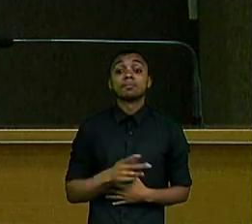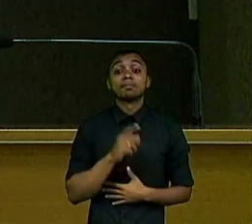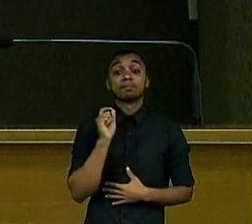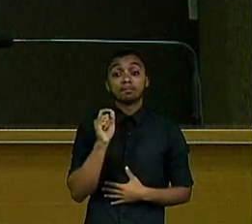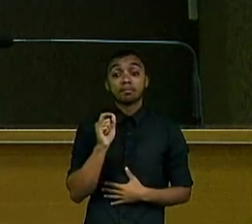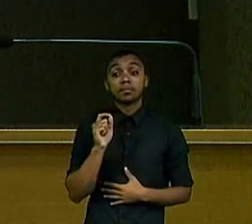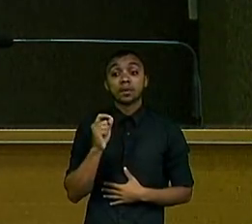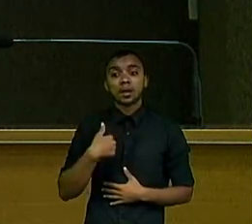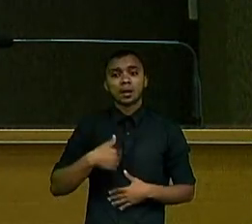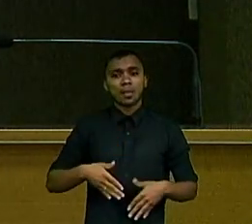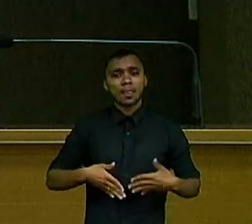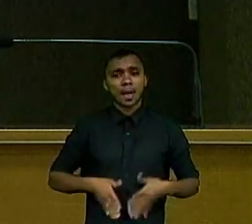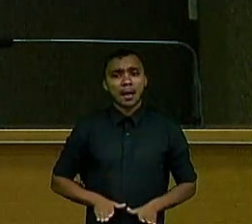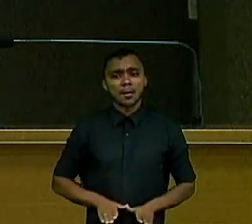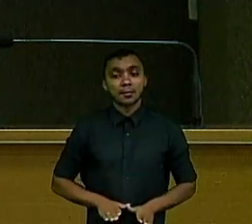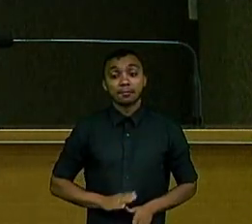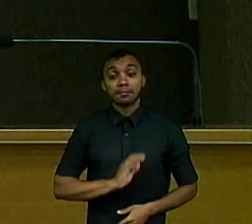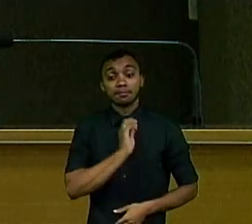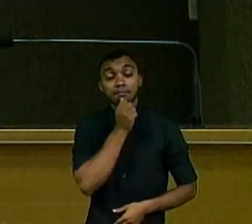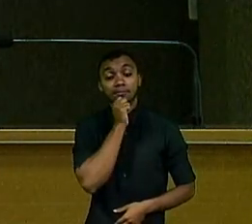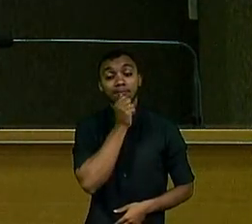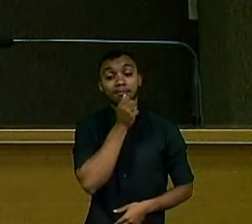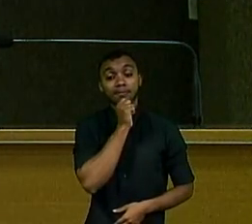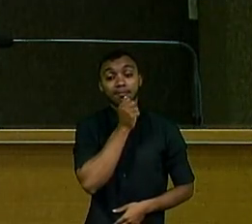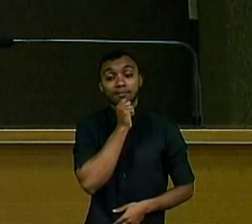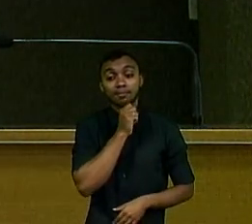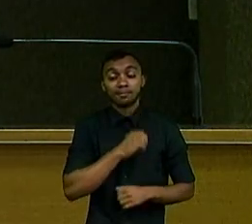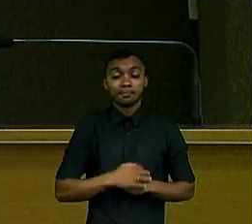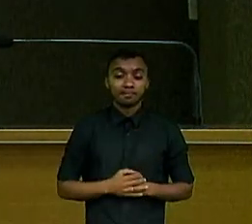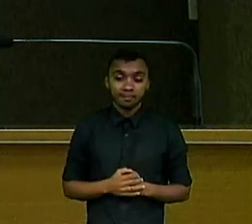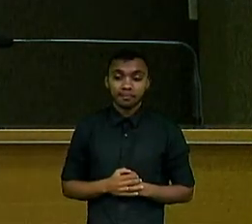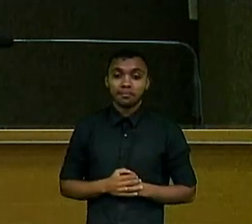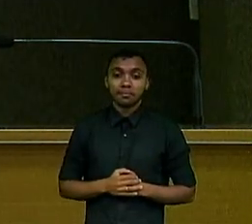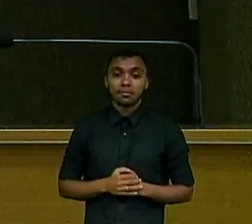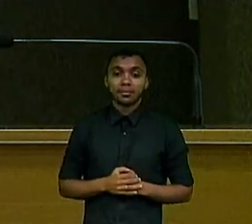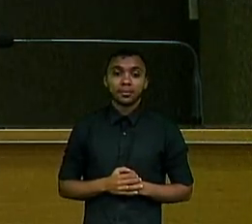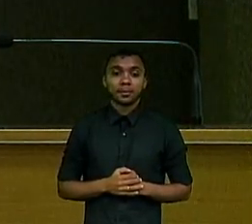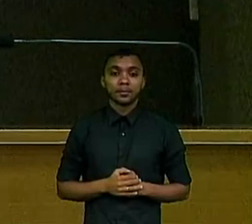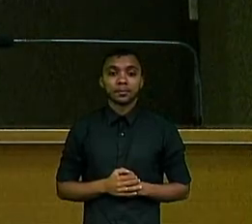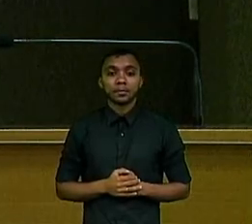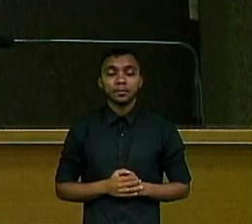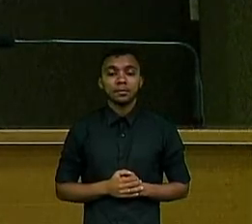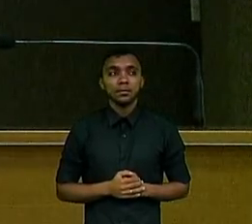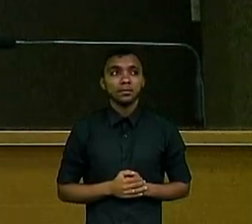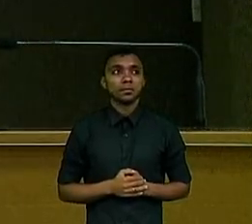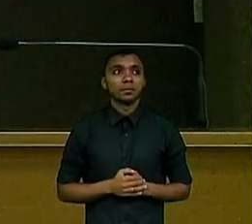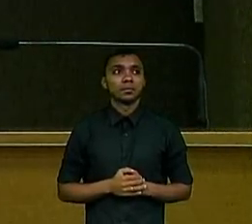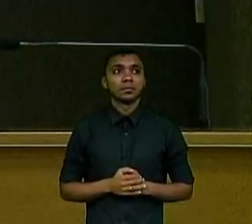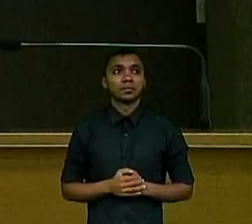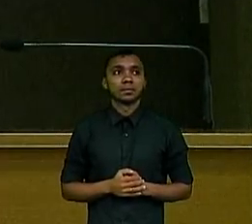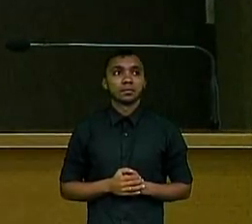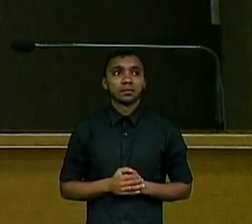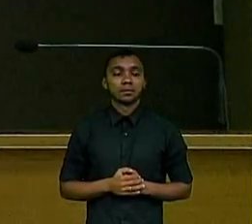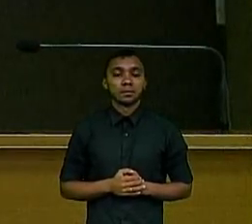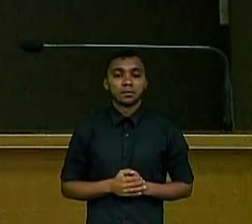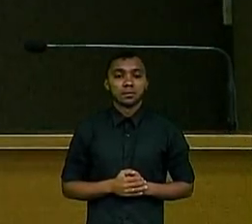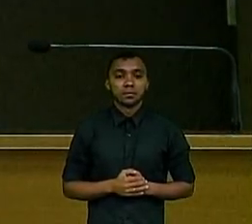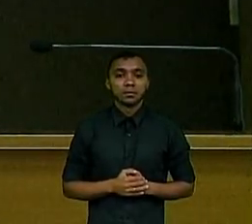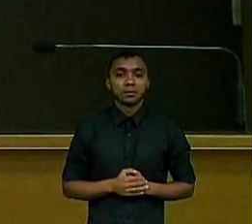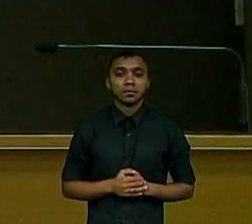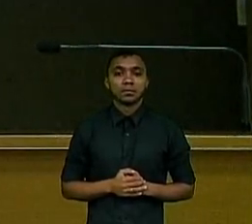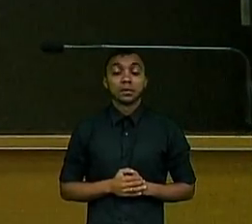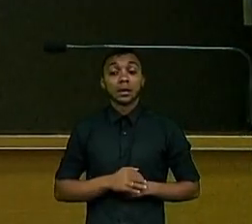de nascer bem longe mas quando a gente estuda quando a gente